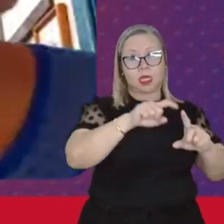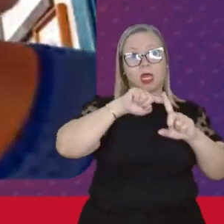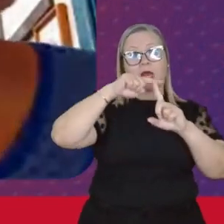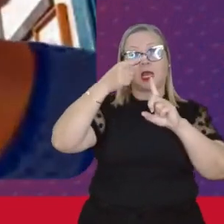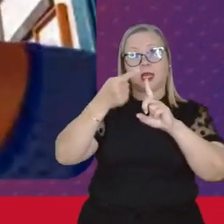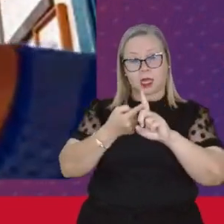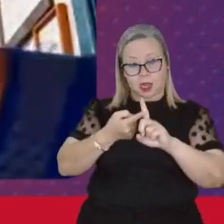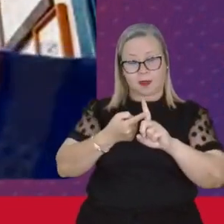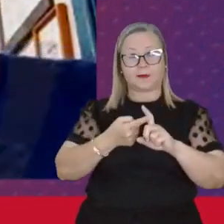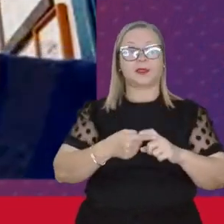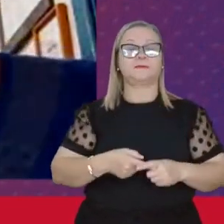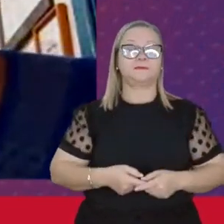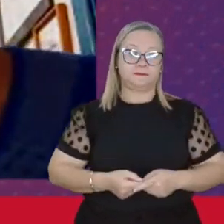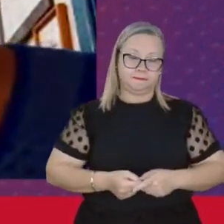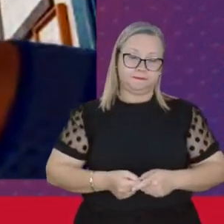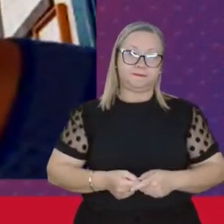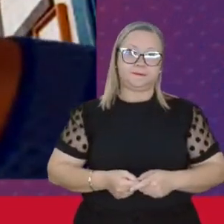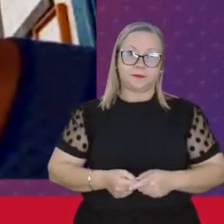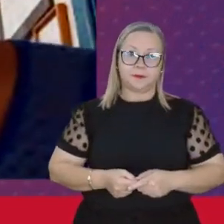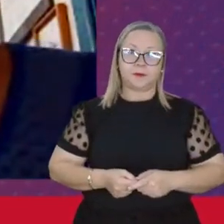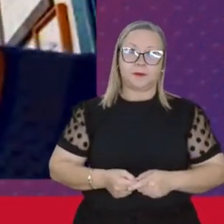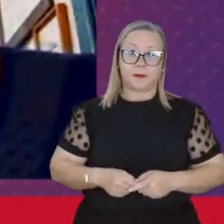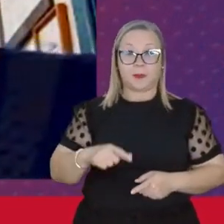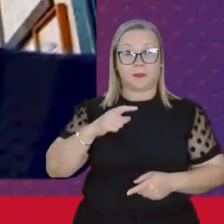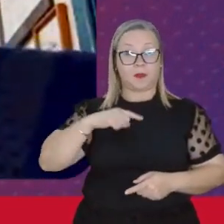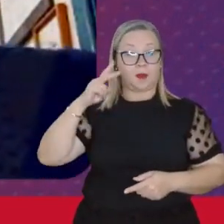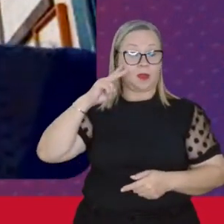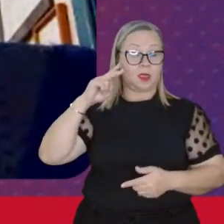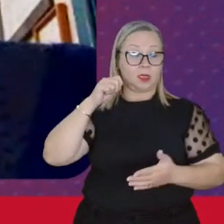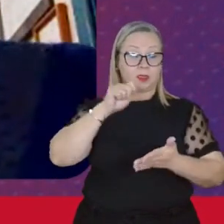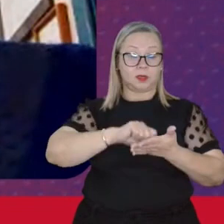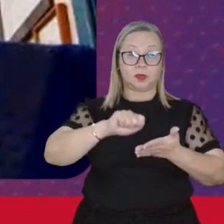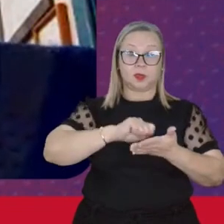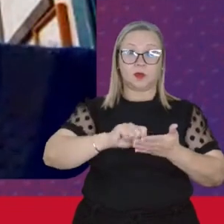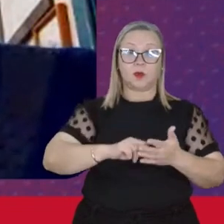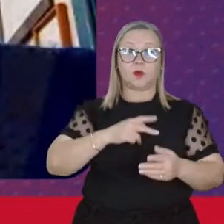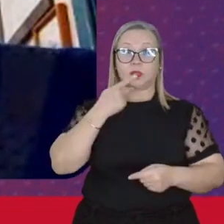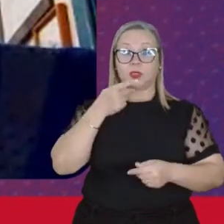né? Tem historiadores aí que levantam